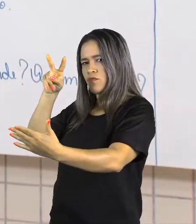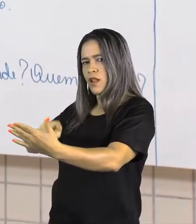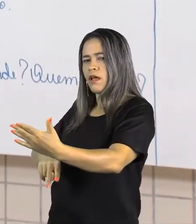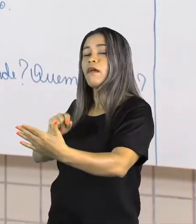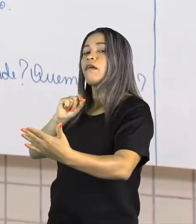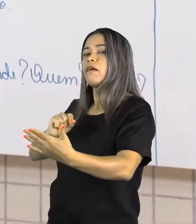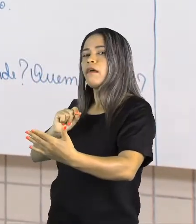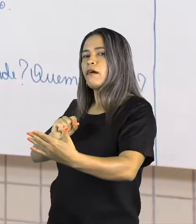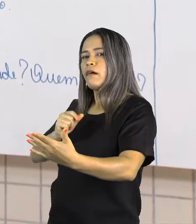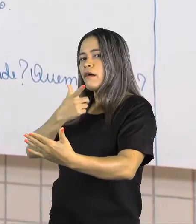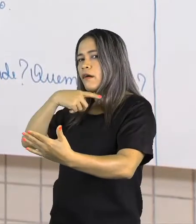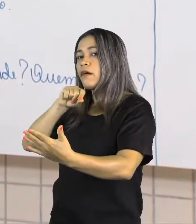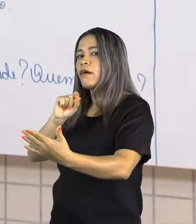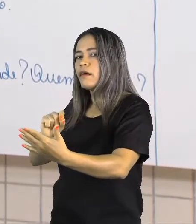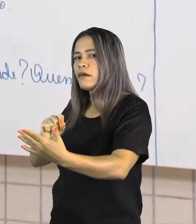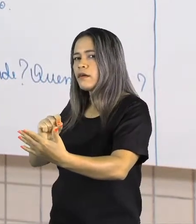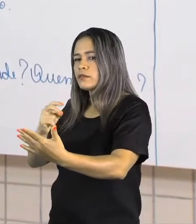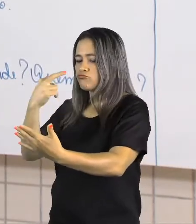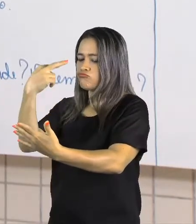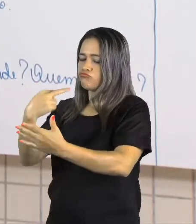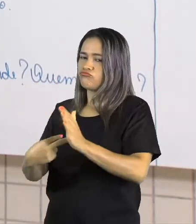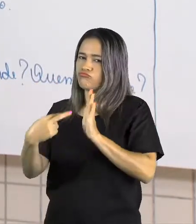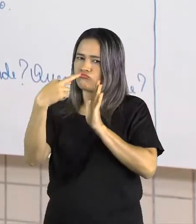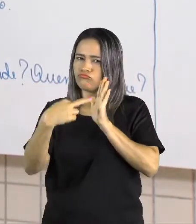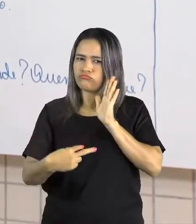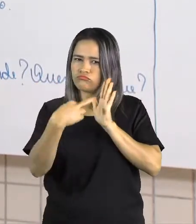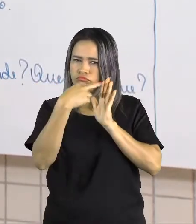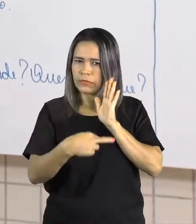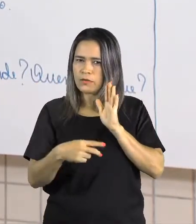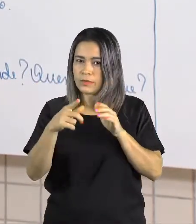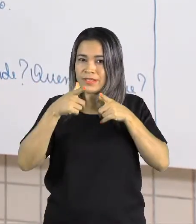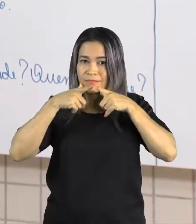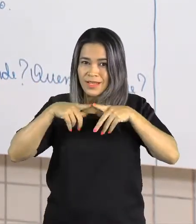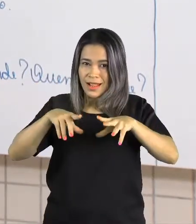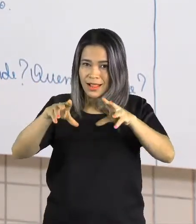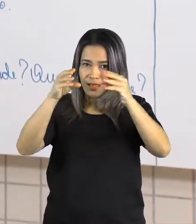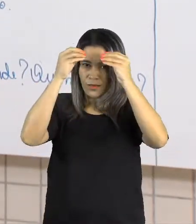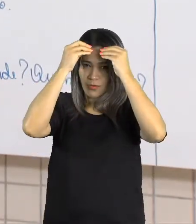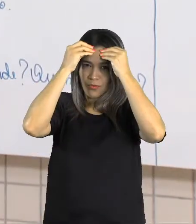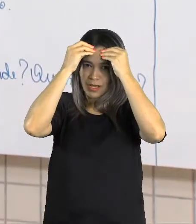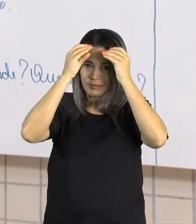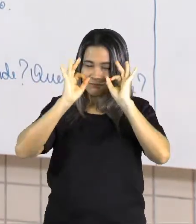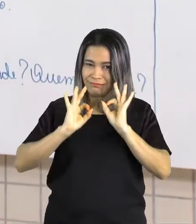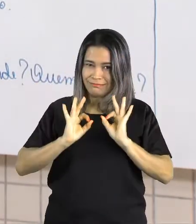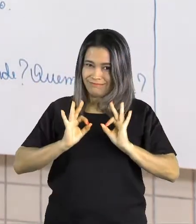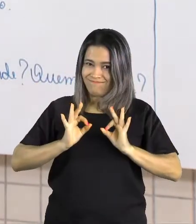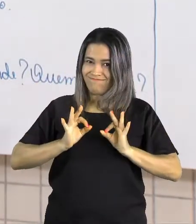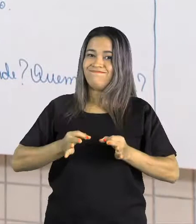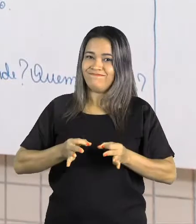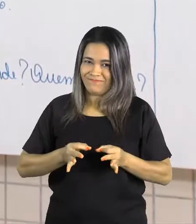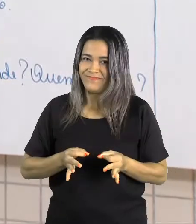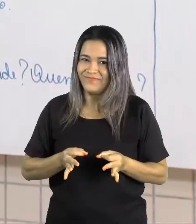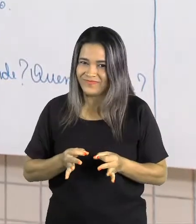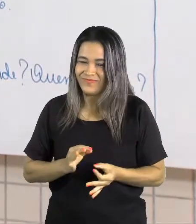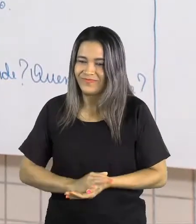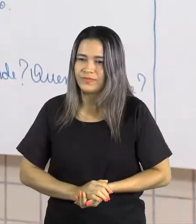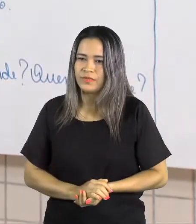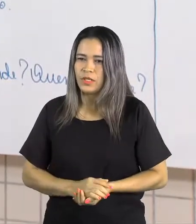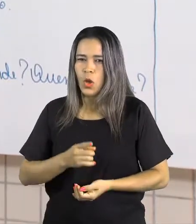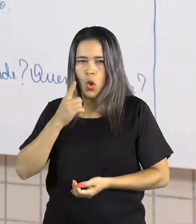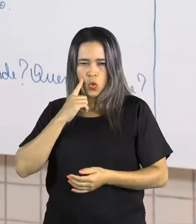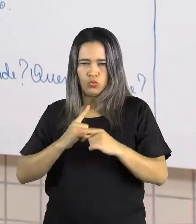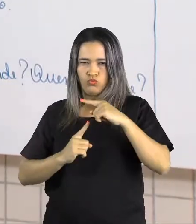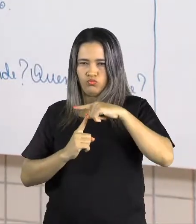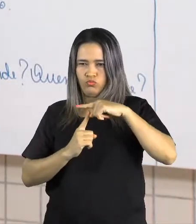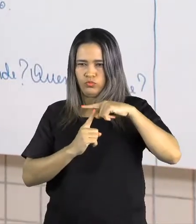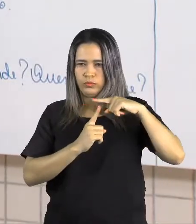Por isso, você precisa ter uma linguagem adequada. Os tipos de relato que a gente tem de observação